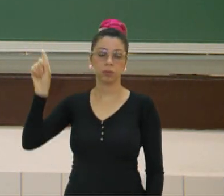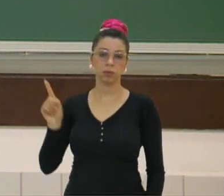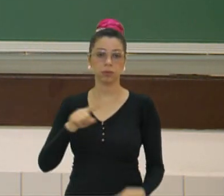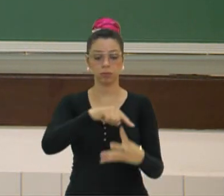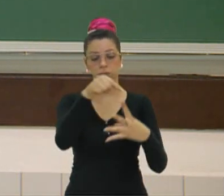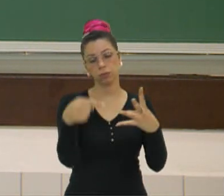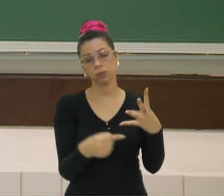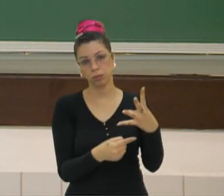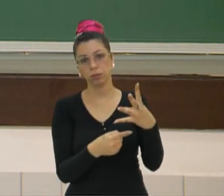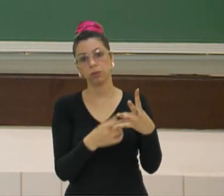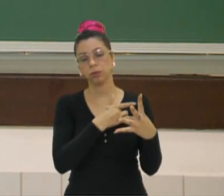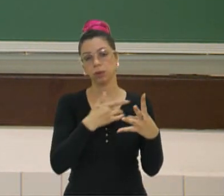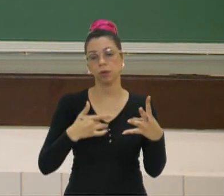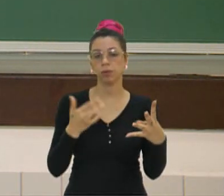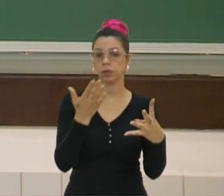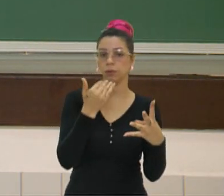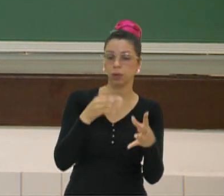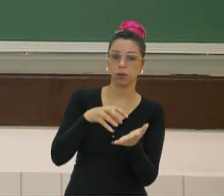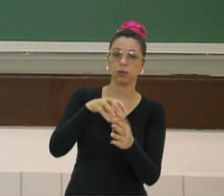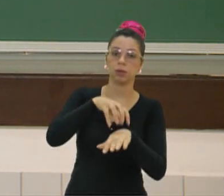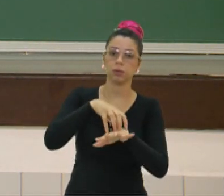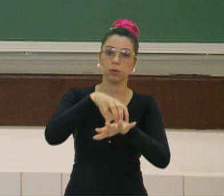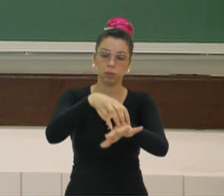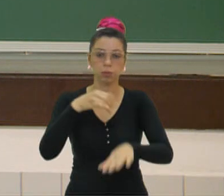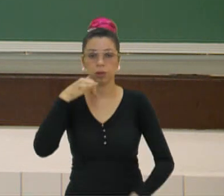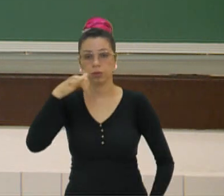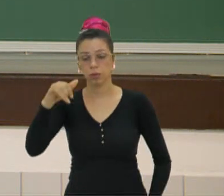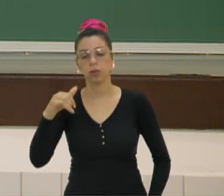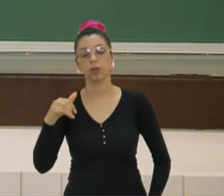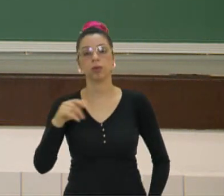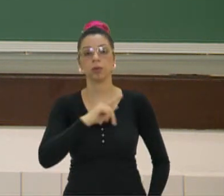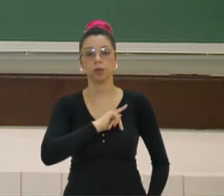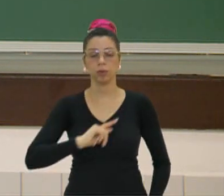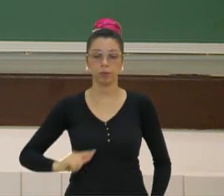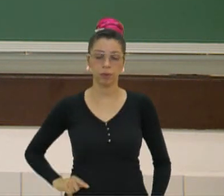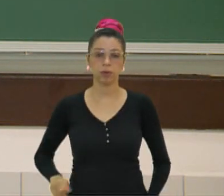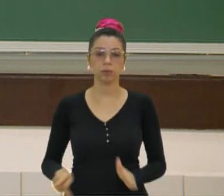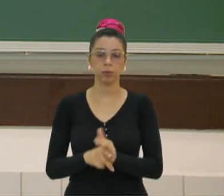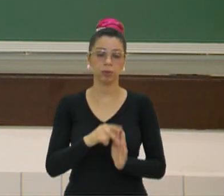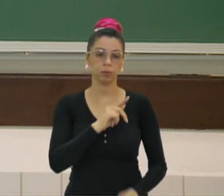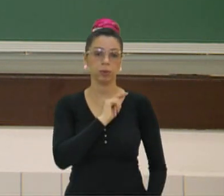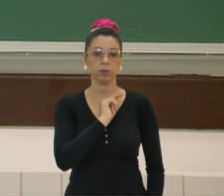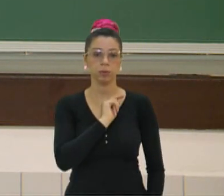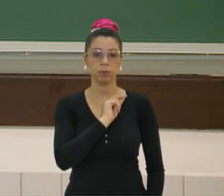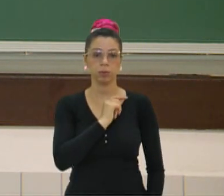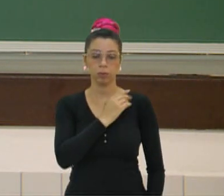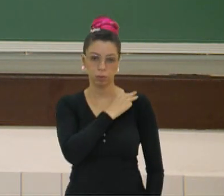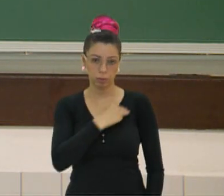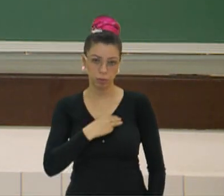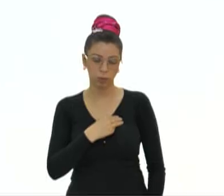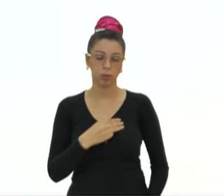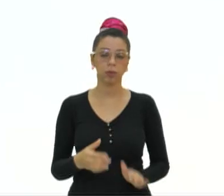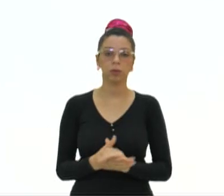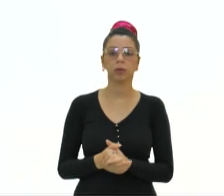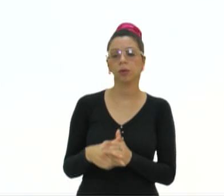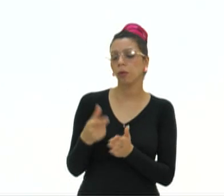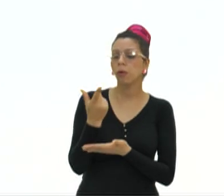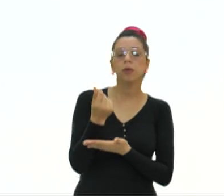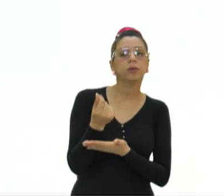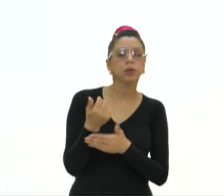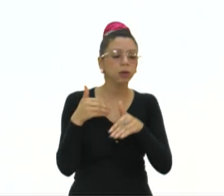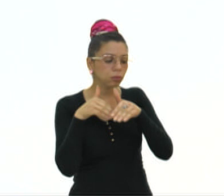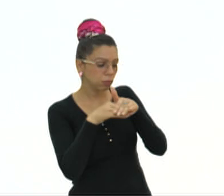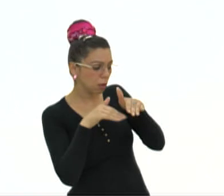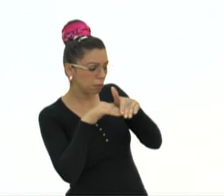4, né? A saúde, alimentação, transporte e energia do governo Dutra. O dinheiro para isso veio principalmente de um superávit, uma espécie de